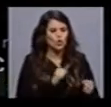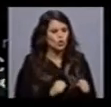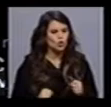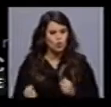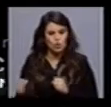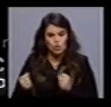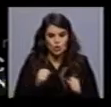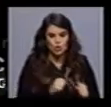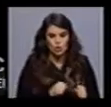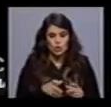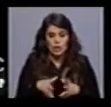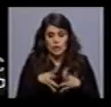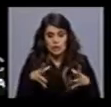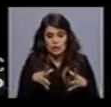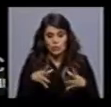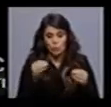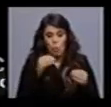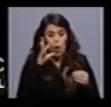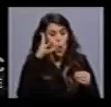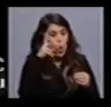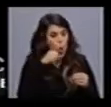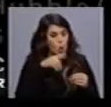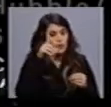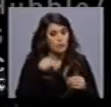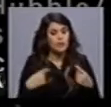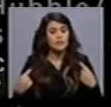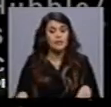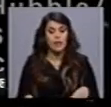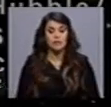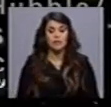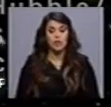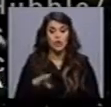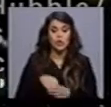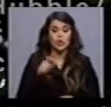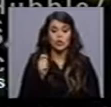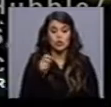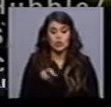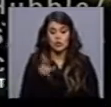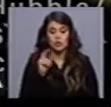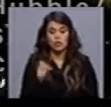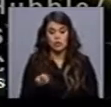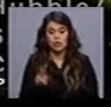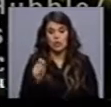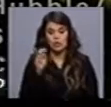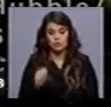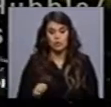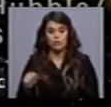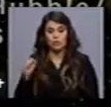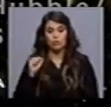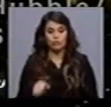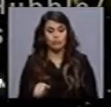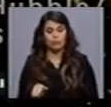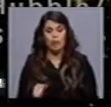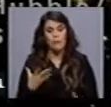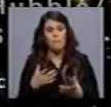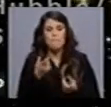grandes reservatórios de gás muito quente que existe dentro dos enxames de galáxias. E, portanto, à medida que se foi feito,